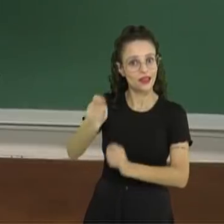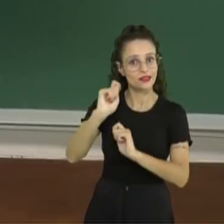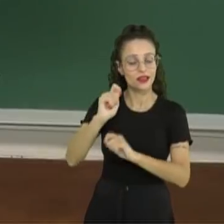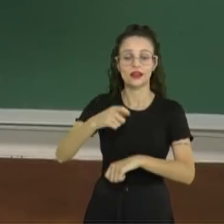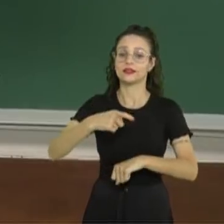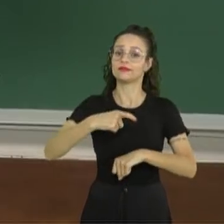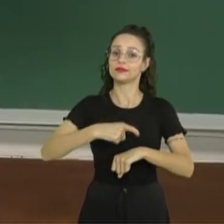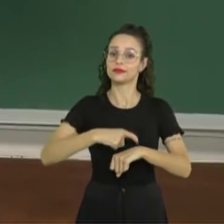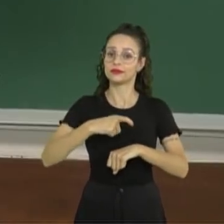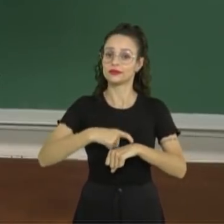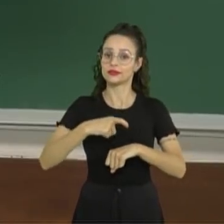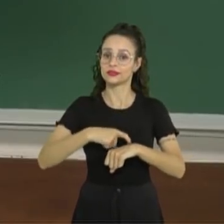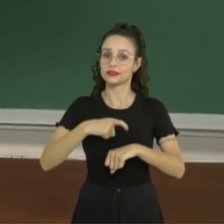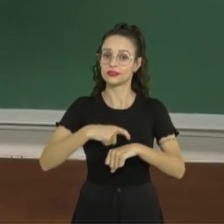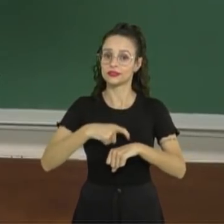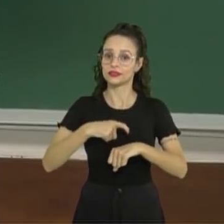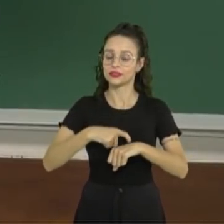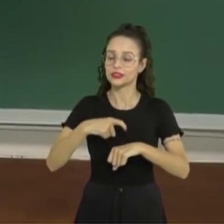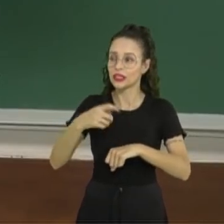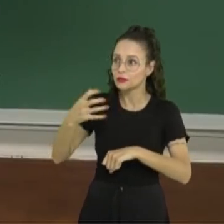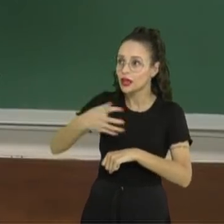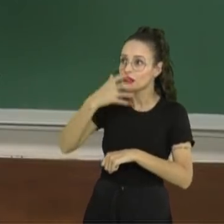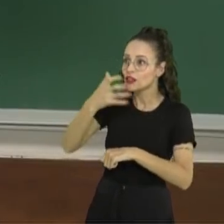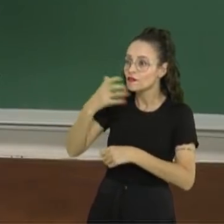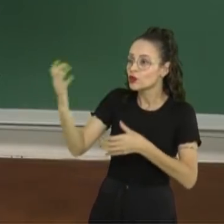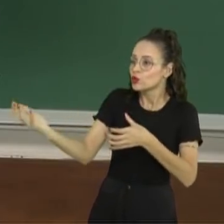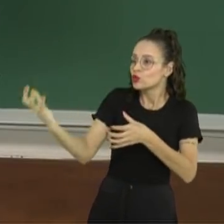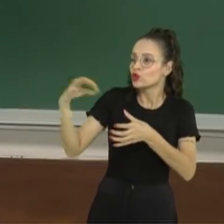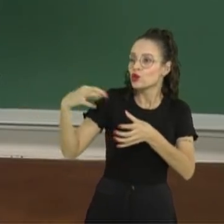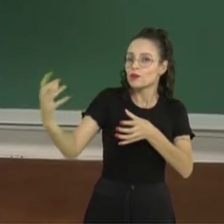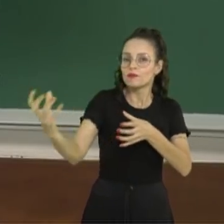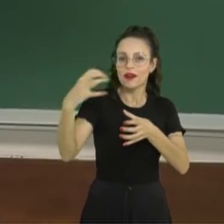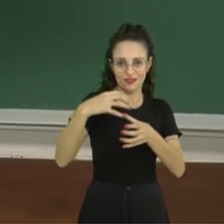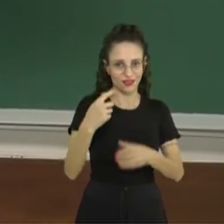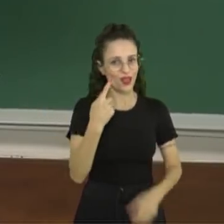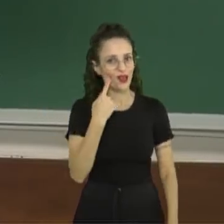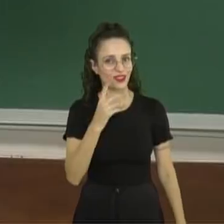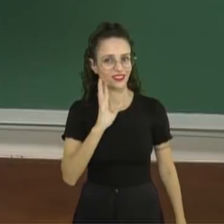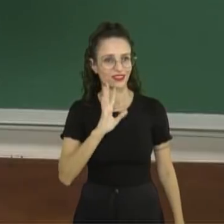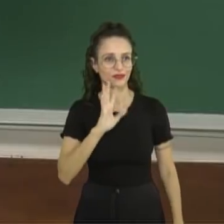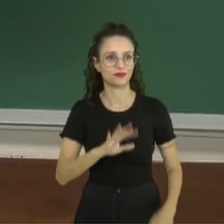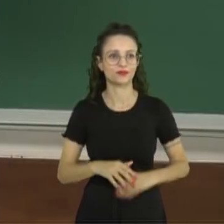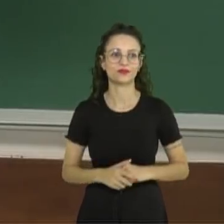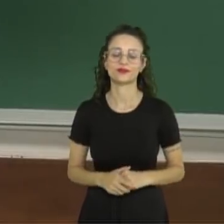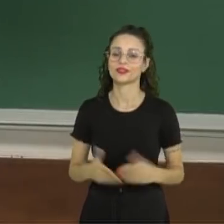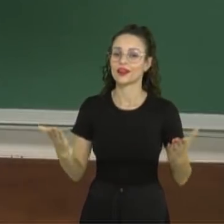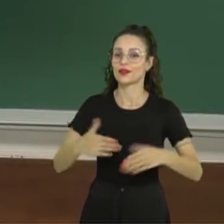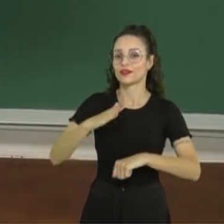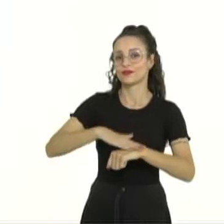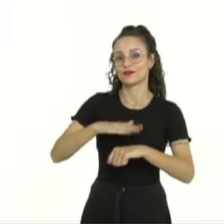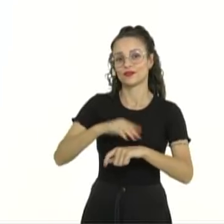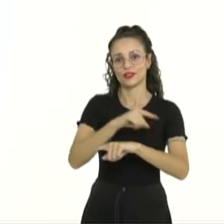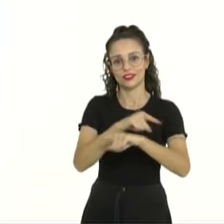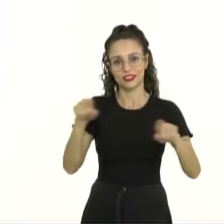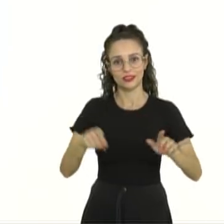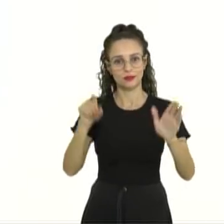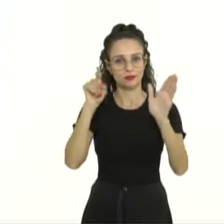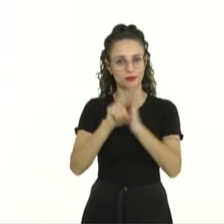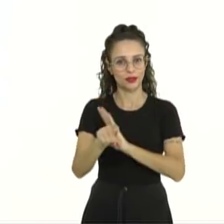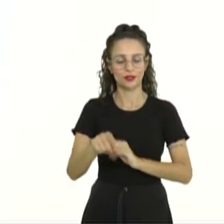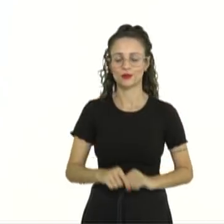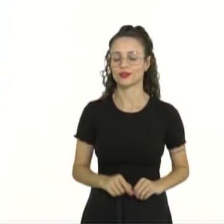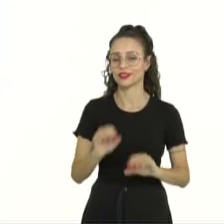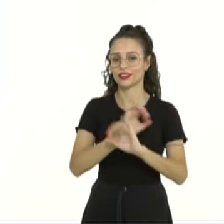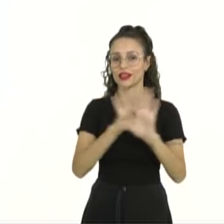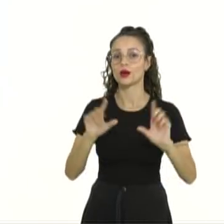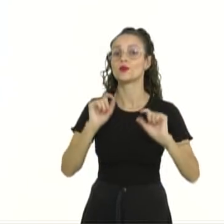tempo da coleta de frutos e raízes. Olha, viu que bacana? Agora com vocês, uma perguntinha bem